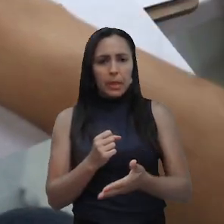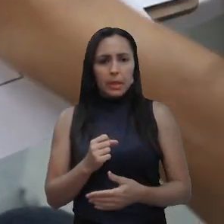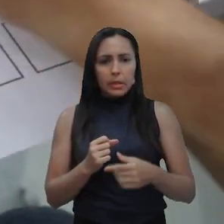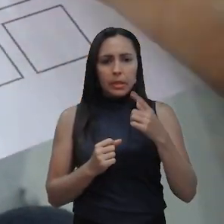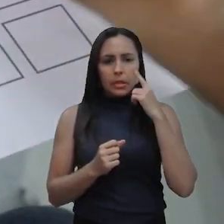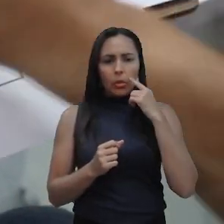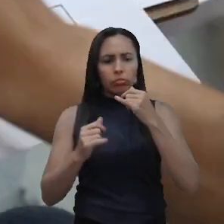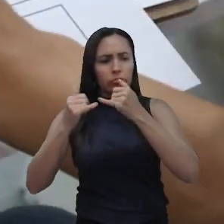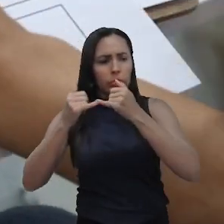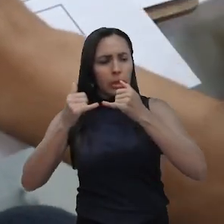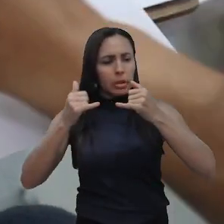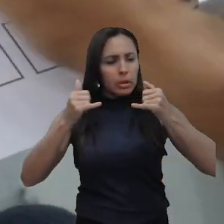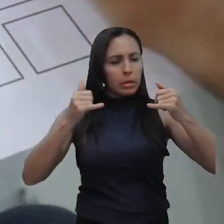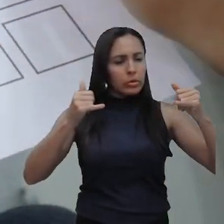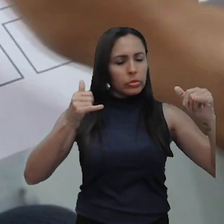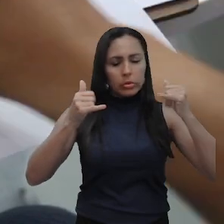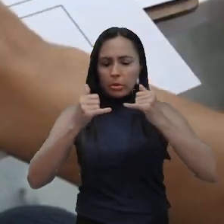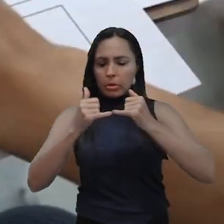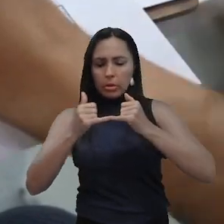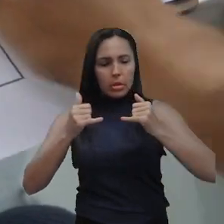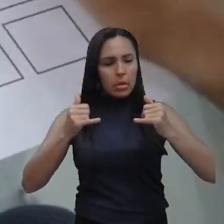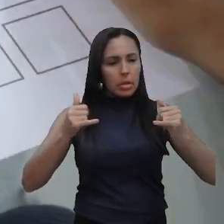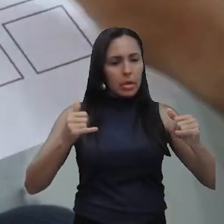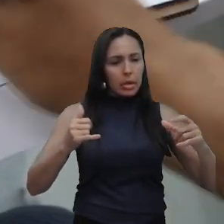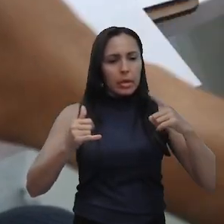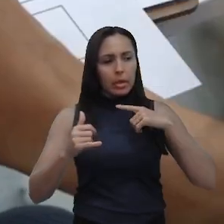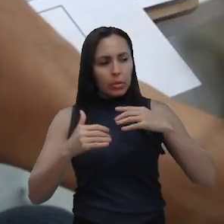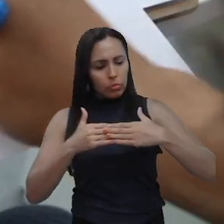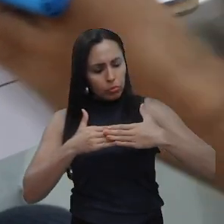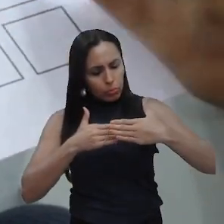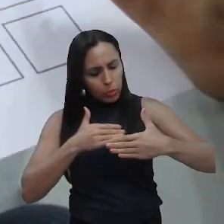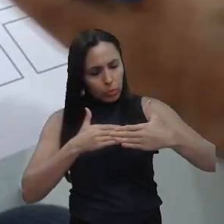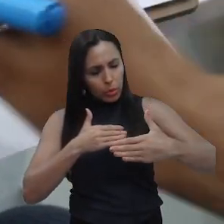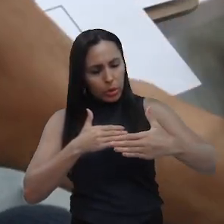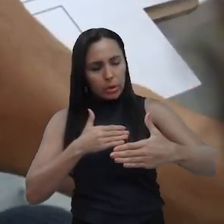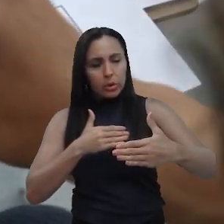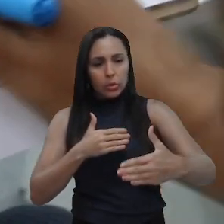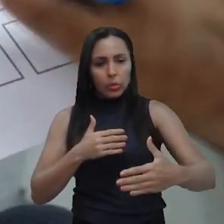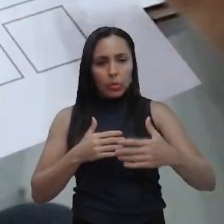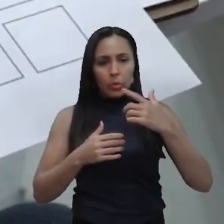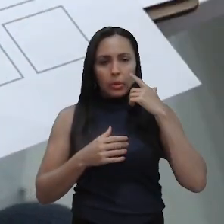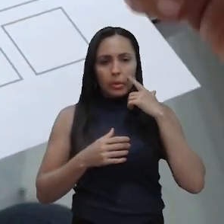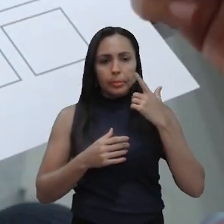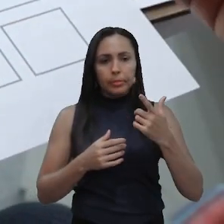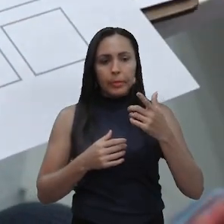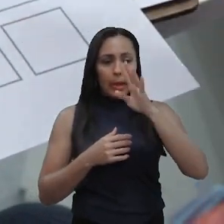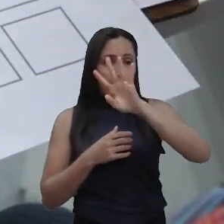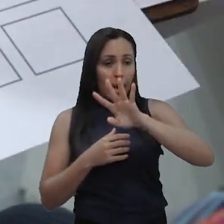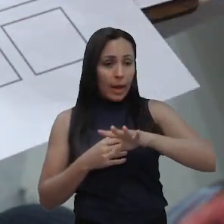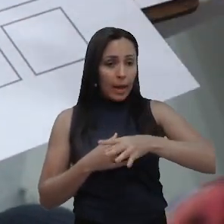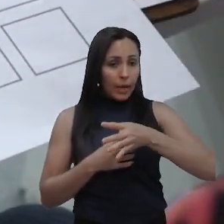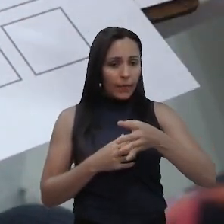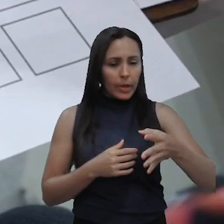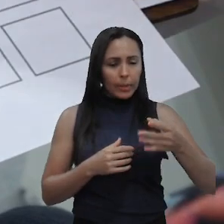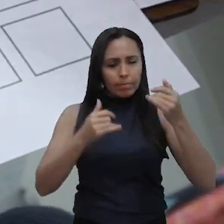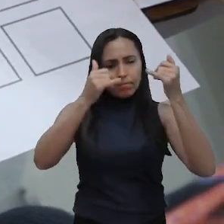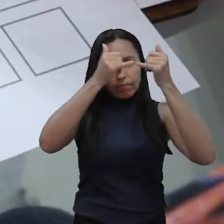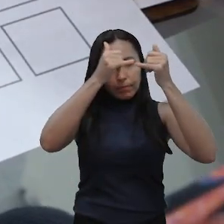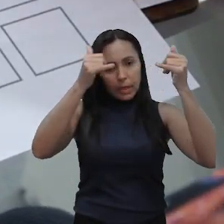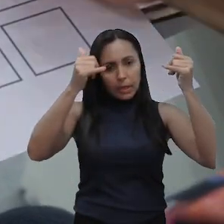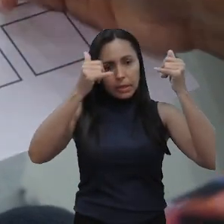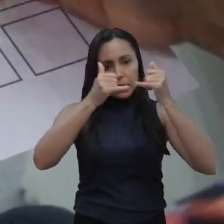linhas que vão ter durante todo a malha, né, gráfica, e que essas